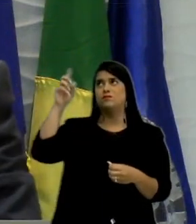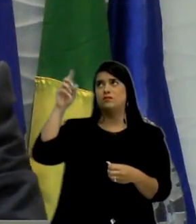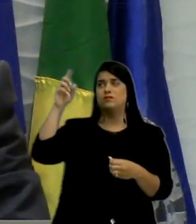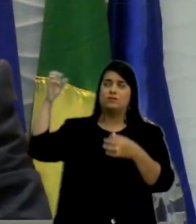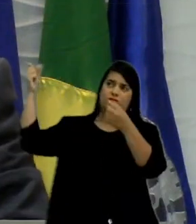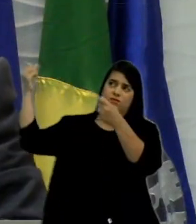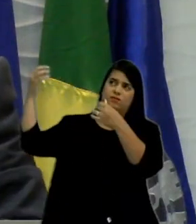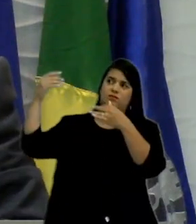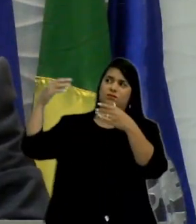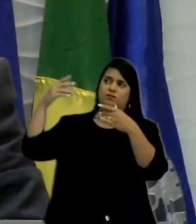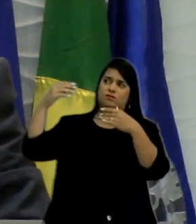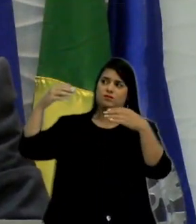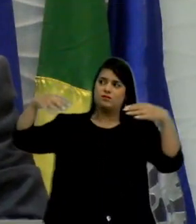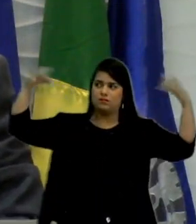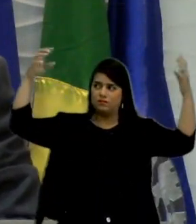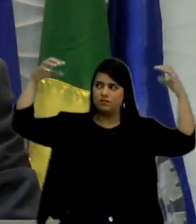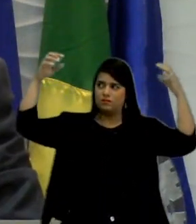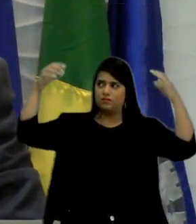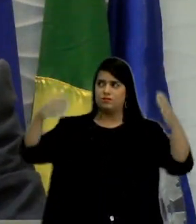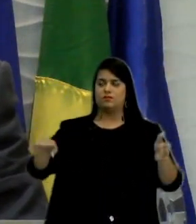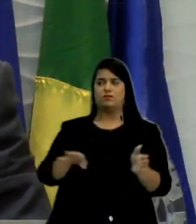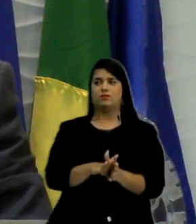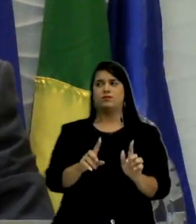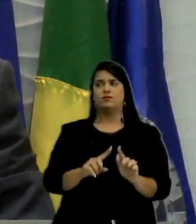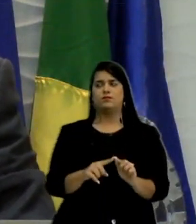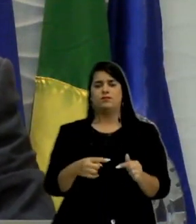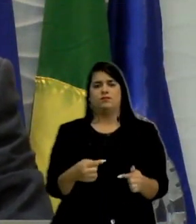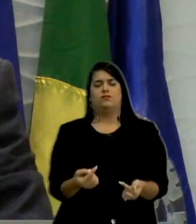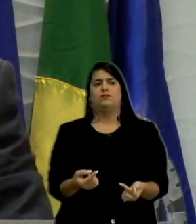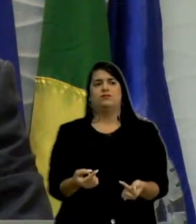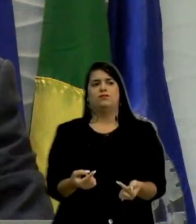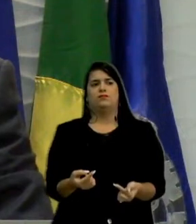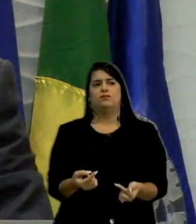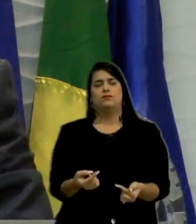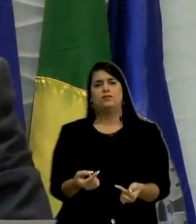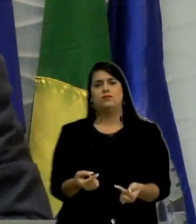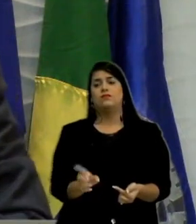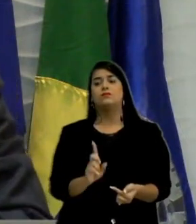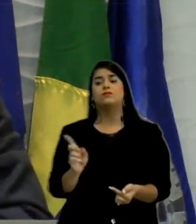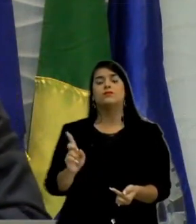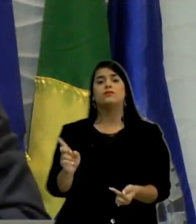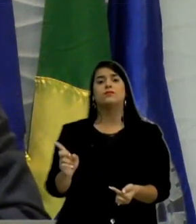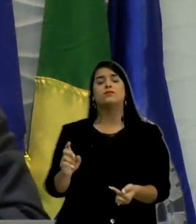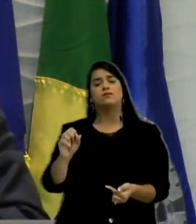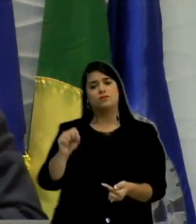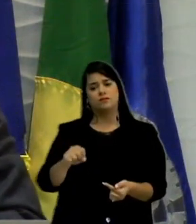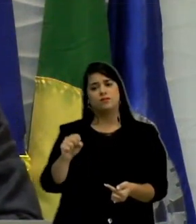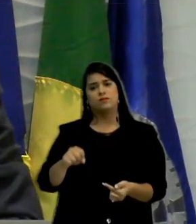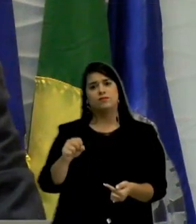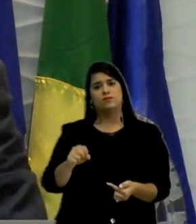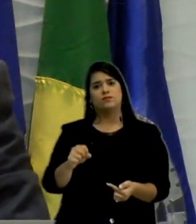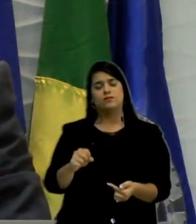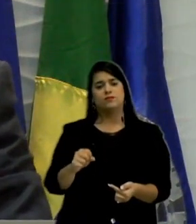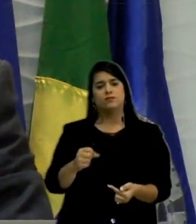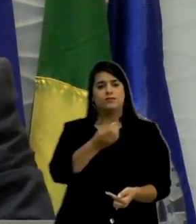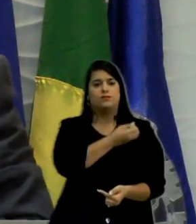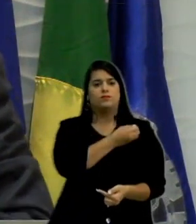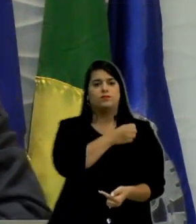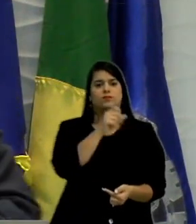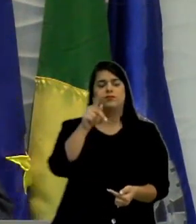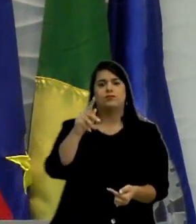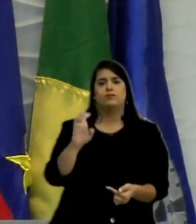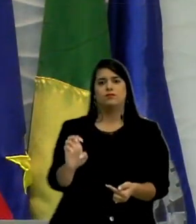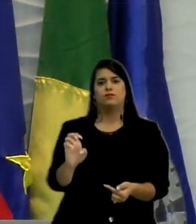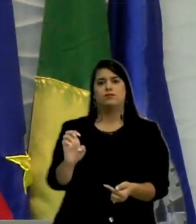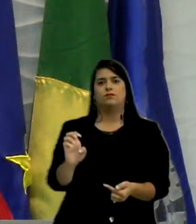chegue. Mas, meus amigos, ali vai existir sim uma PE. E